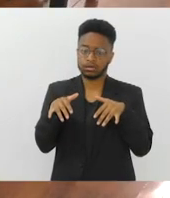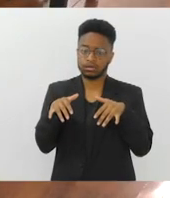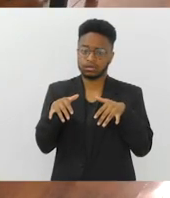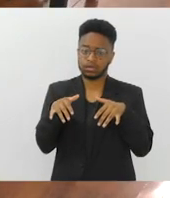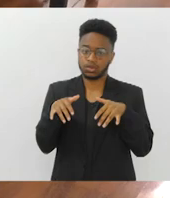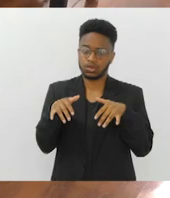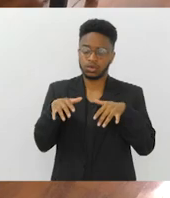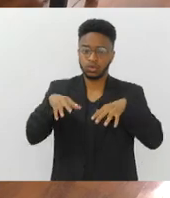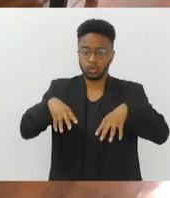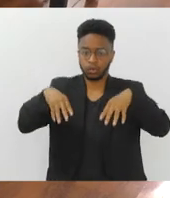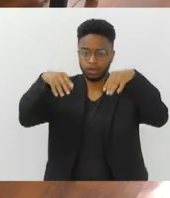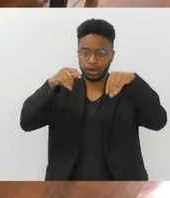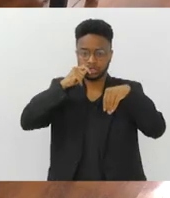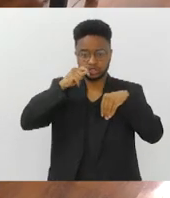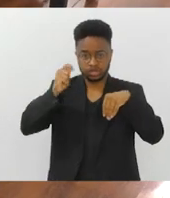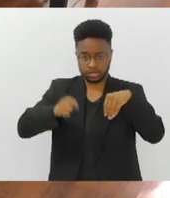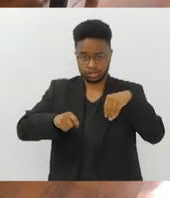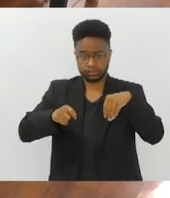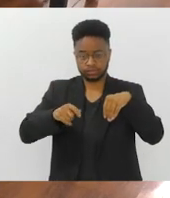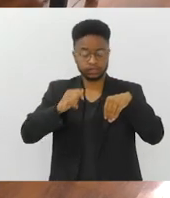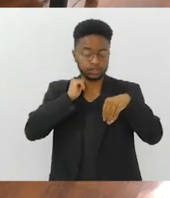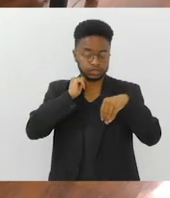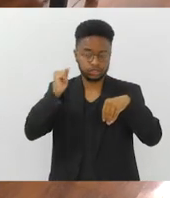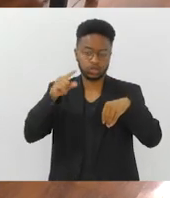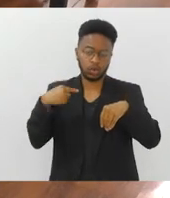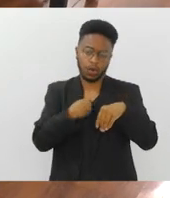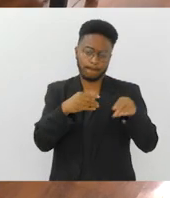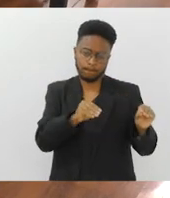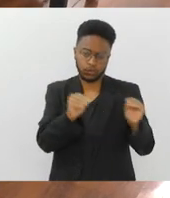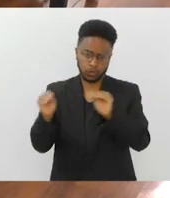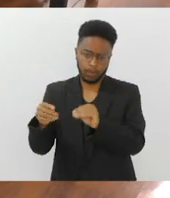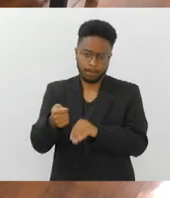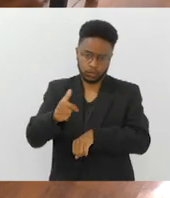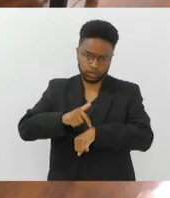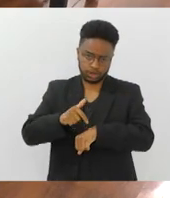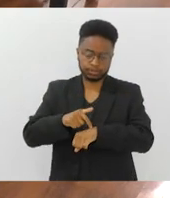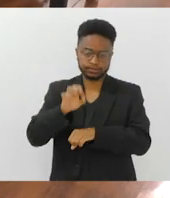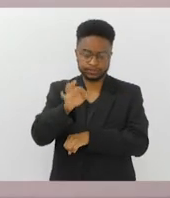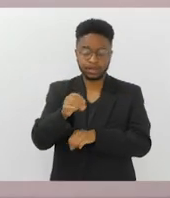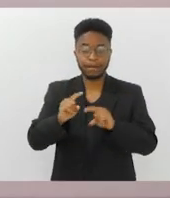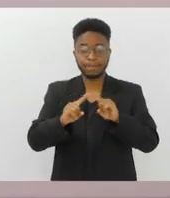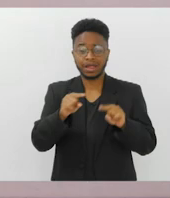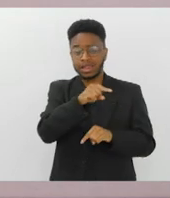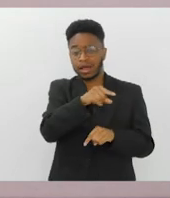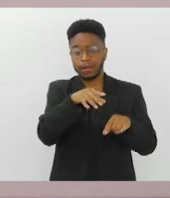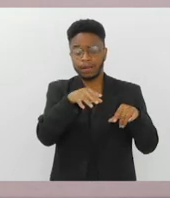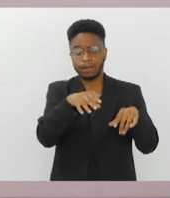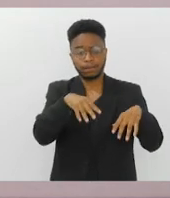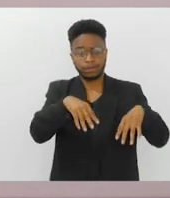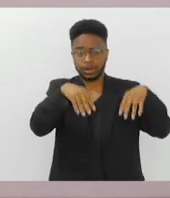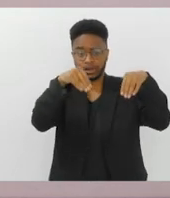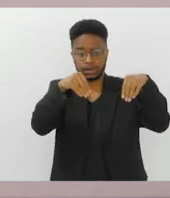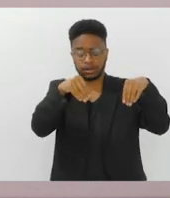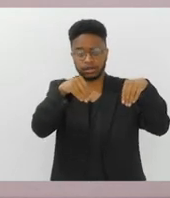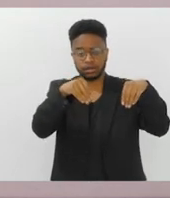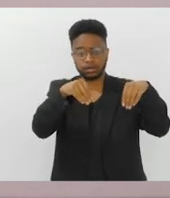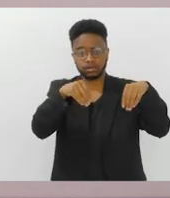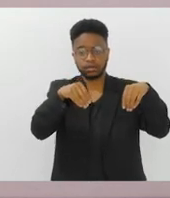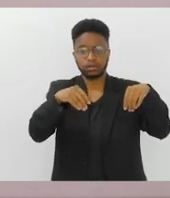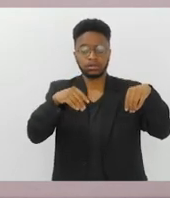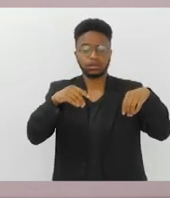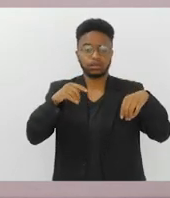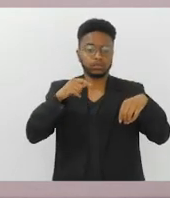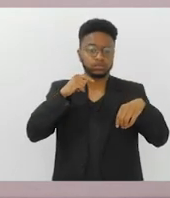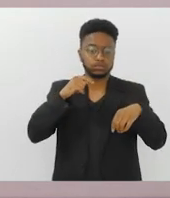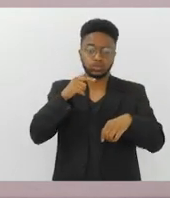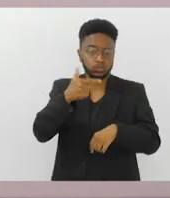Palácio Tiradentes, a gente se mudou para cá há algum tempo, né? Mas lá o plenário não tem sequer banheiro de mulher. No